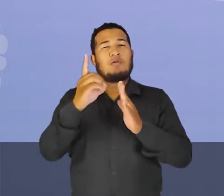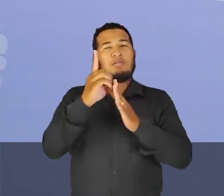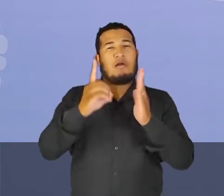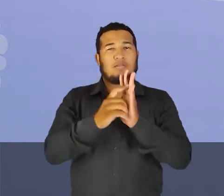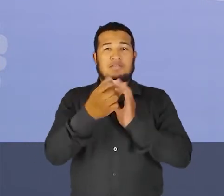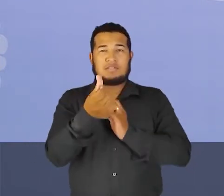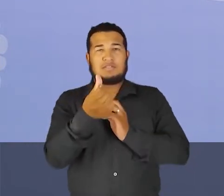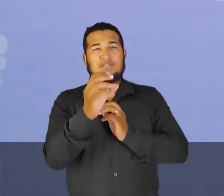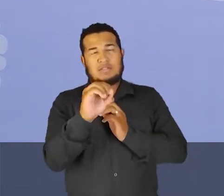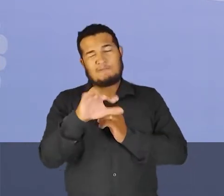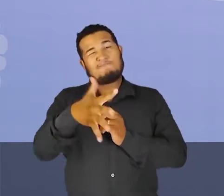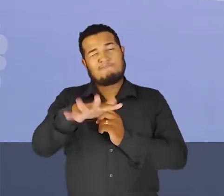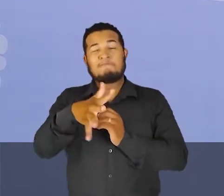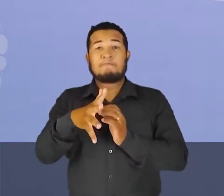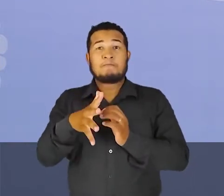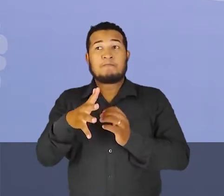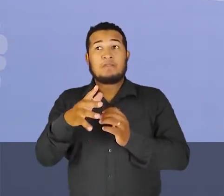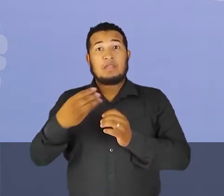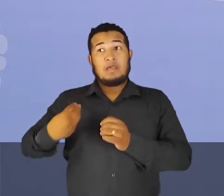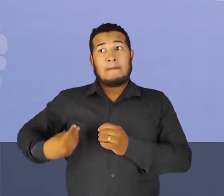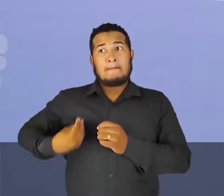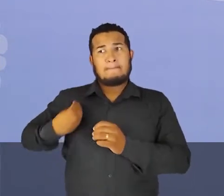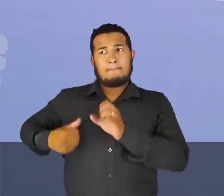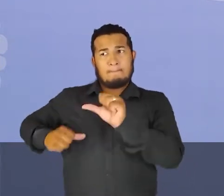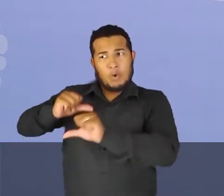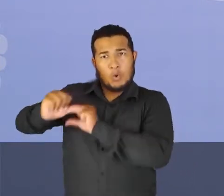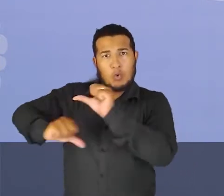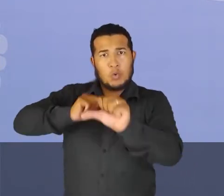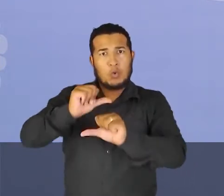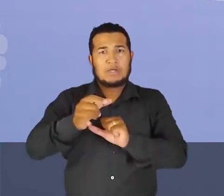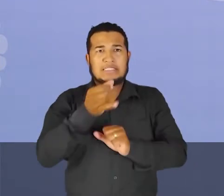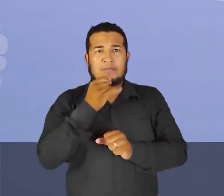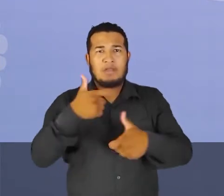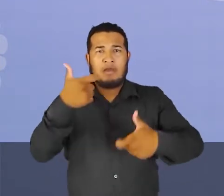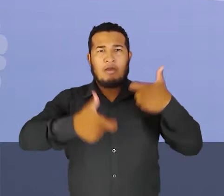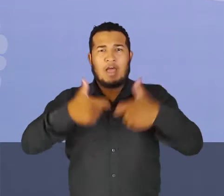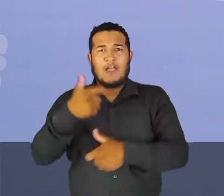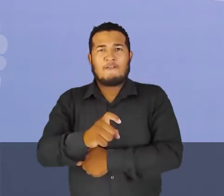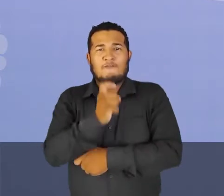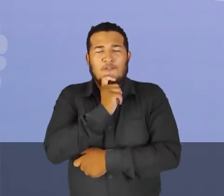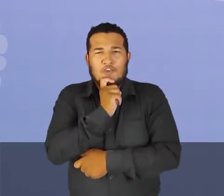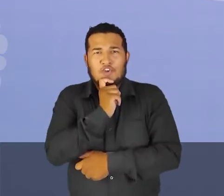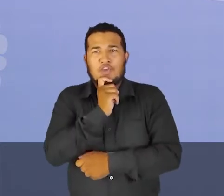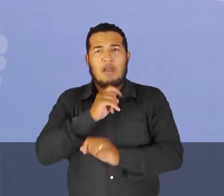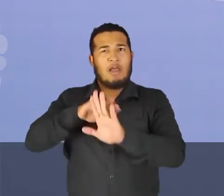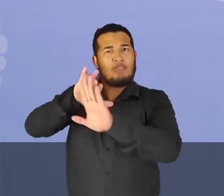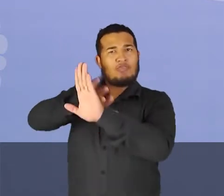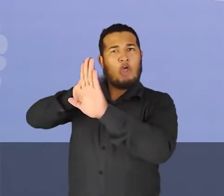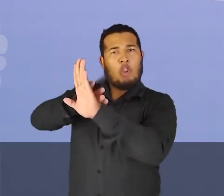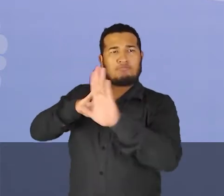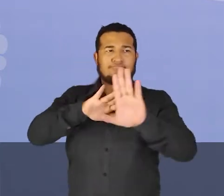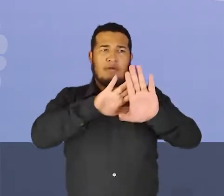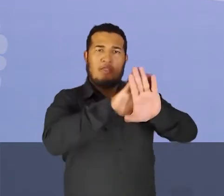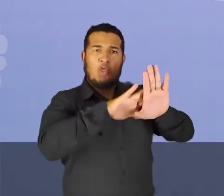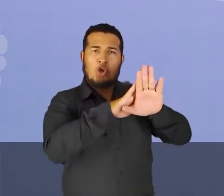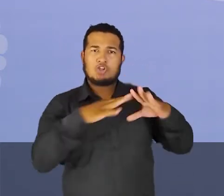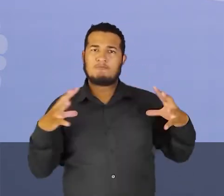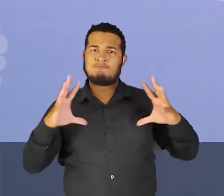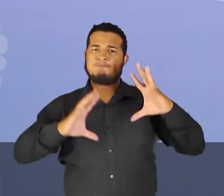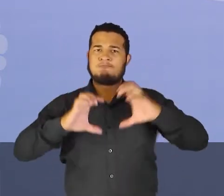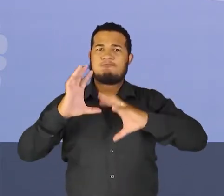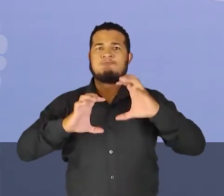anos 60. Então é uma geração que viveu muitas mudanças no período da Guerra Fria, conflitos ideológicos, né,